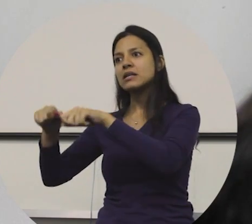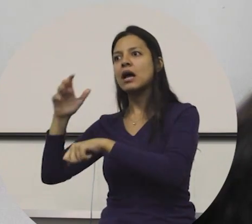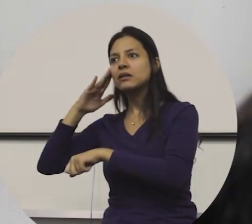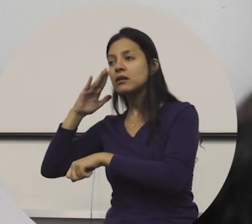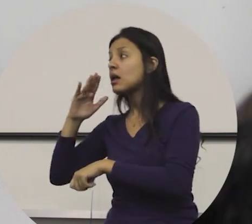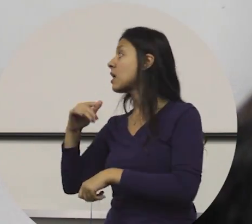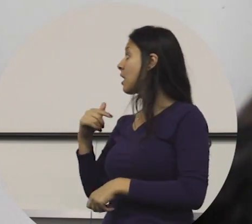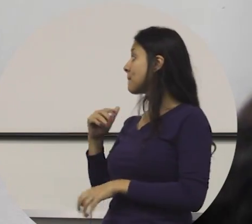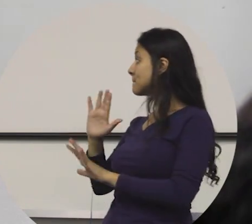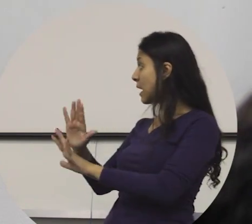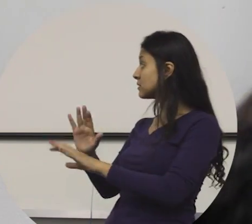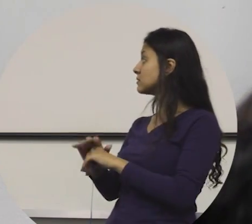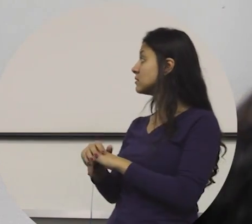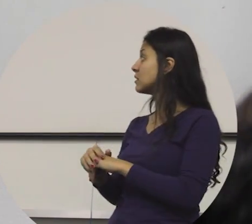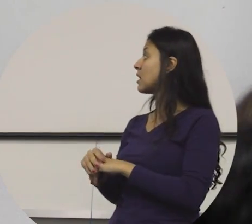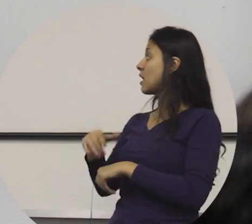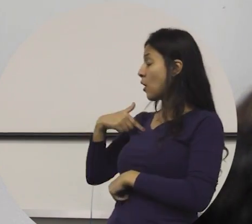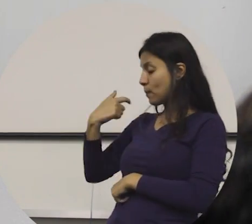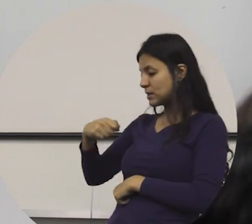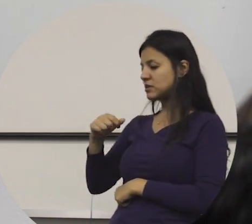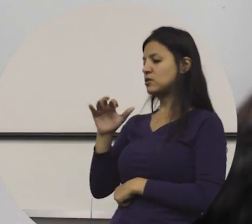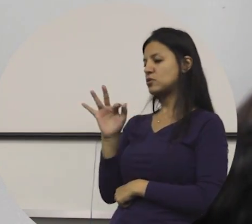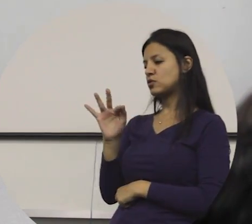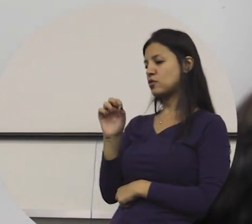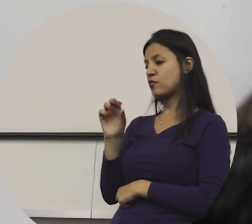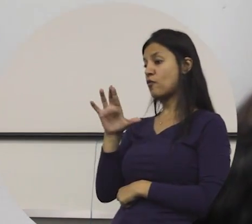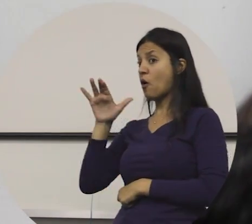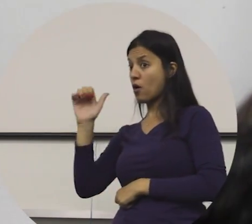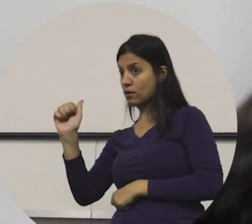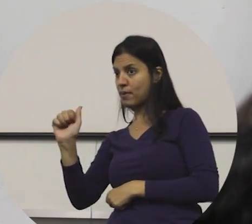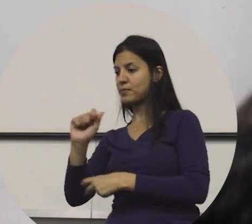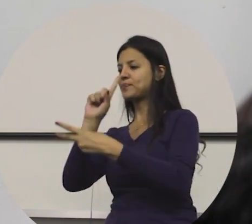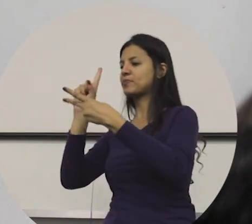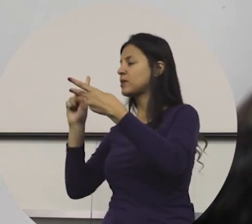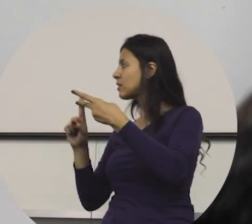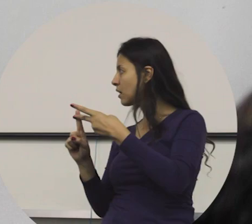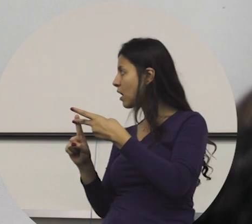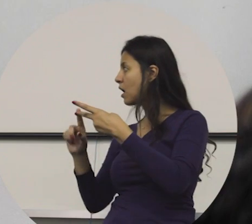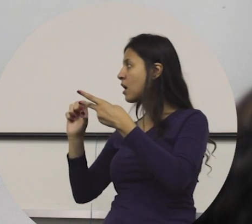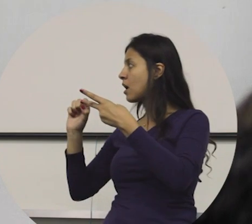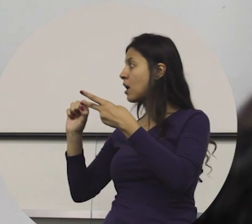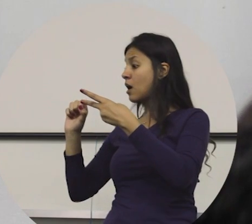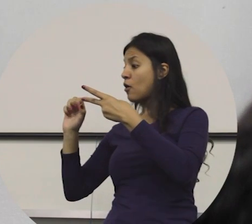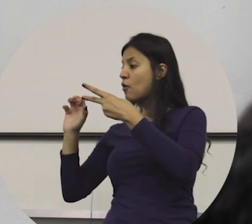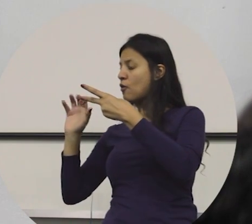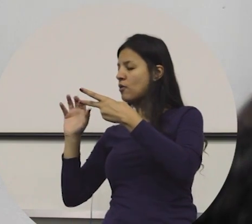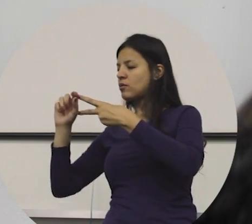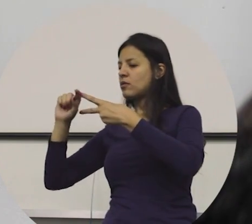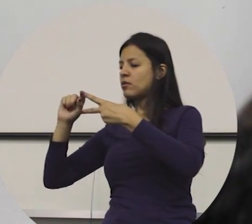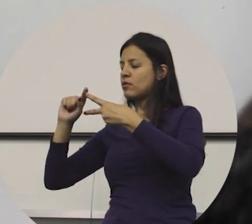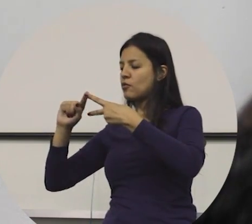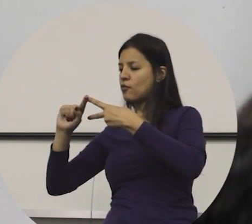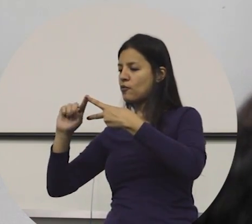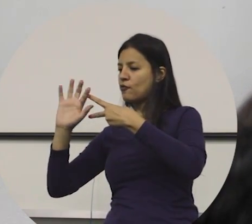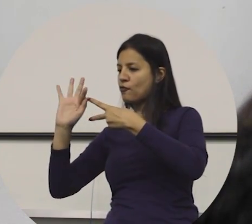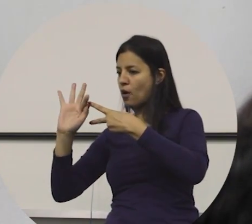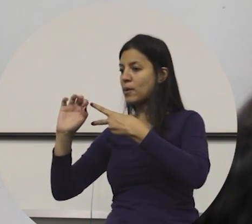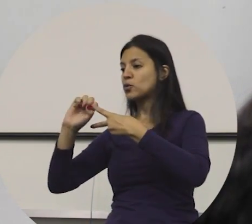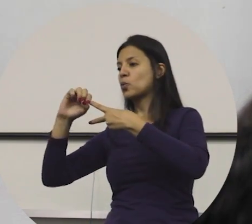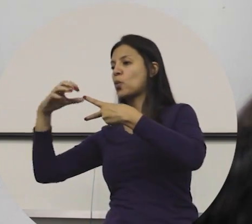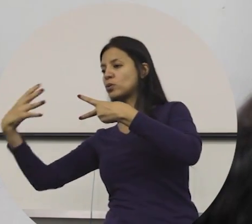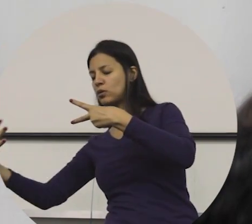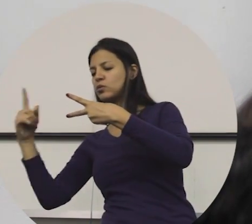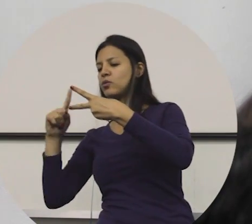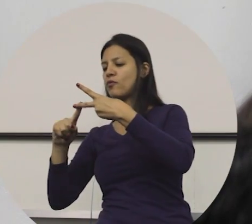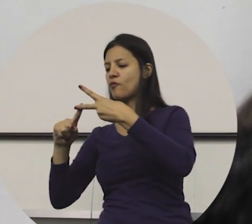aqui através dessa forma e só consigo chegar aqui através dessa forma. E a língua, pessoal,